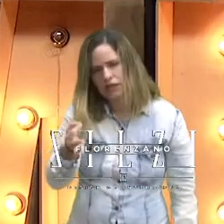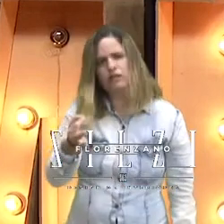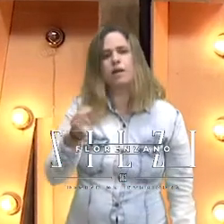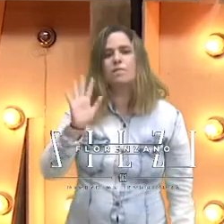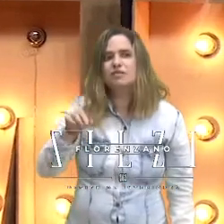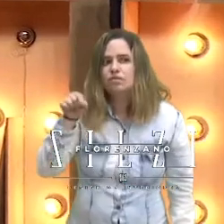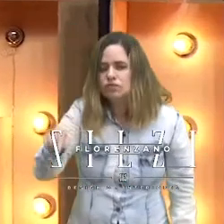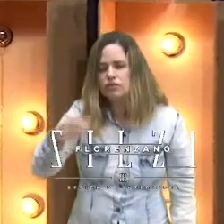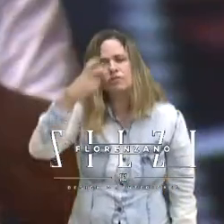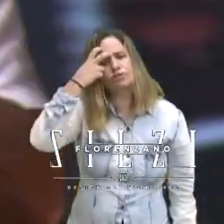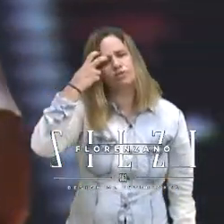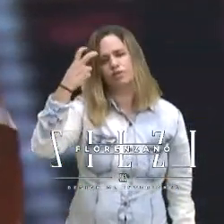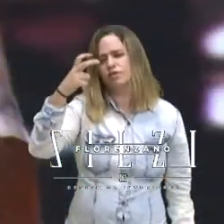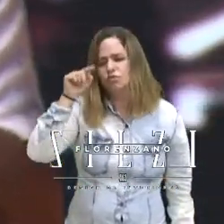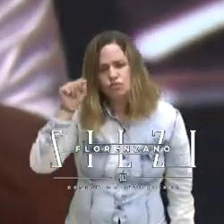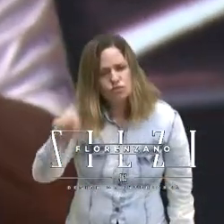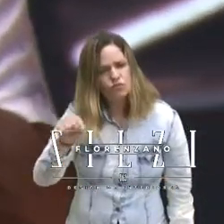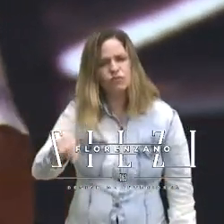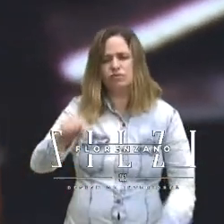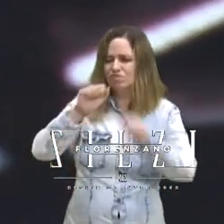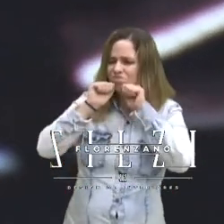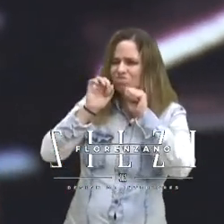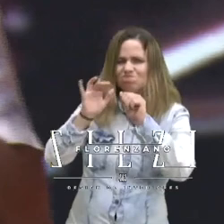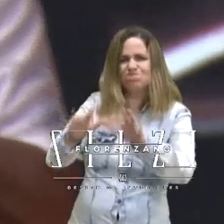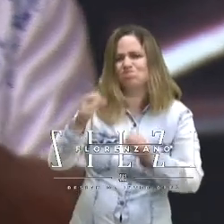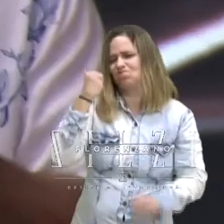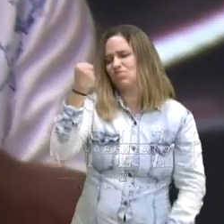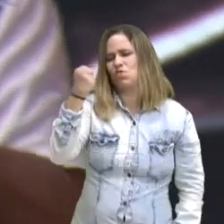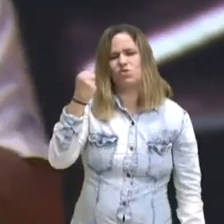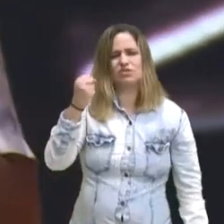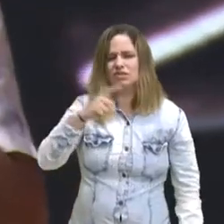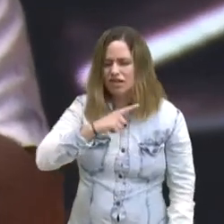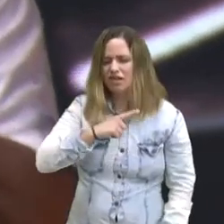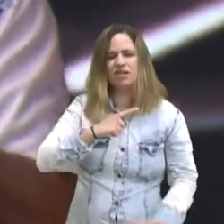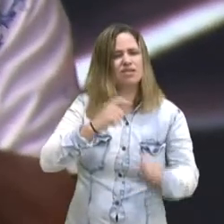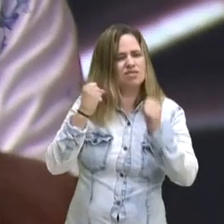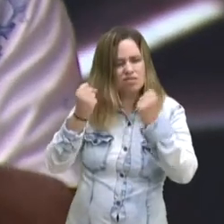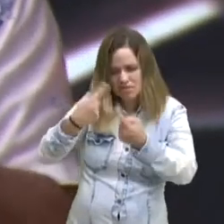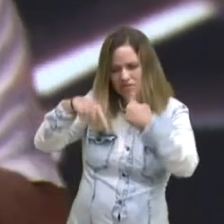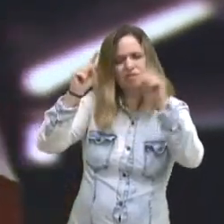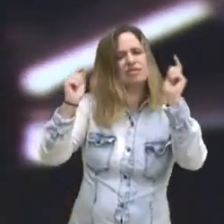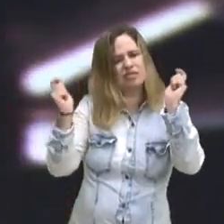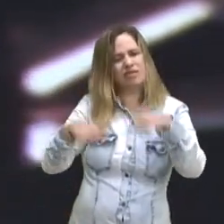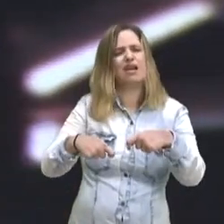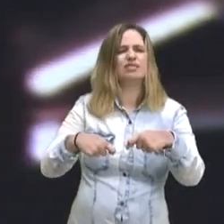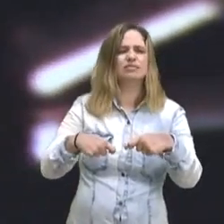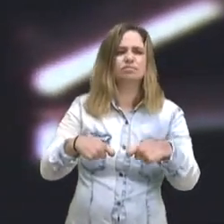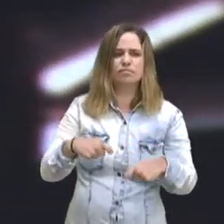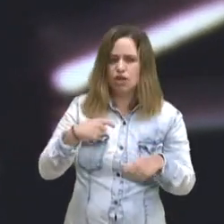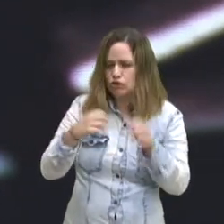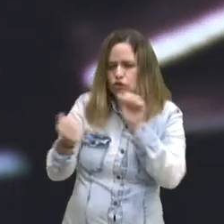inteligência, você tem força, você tem condições, você tem tudo para dar a volta por cima. Eu estou